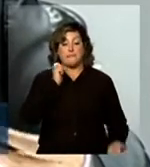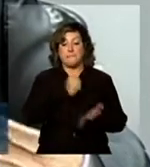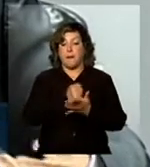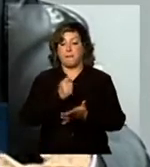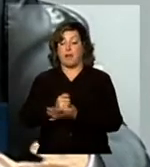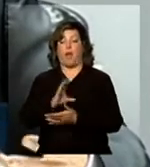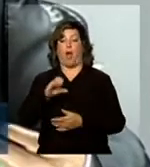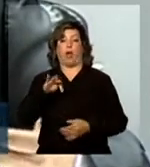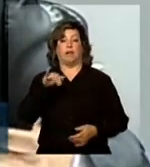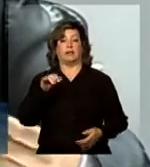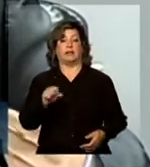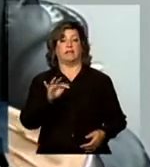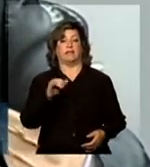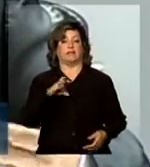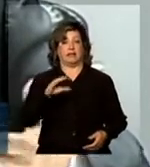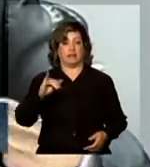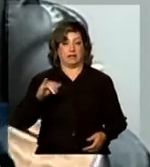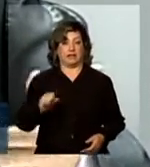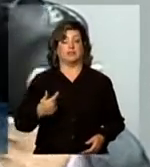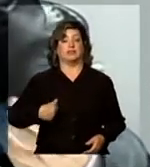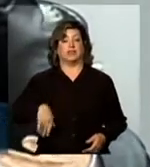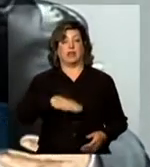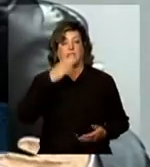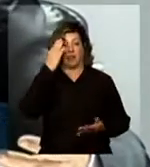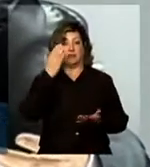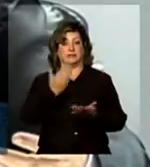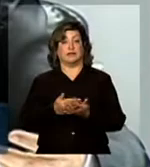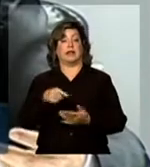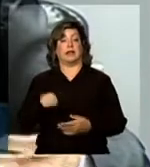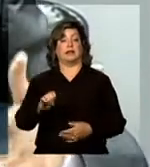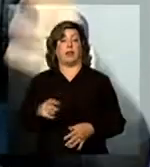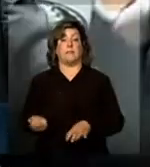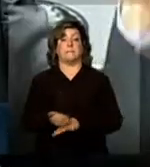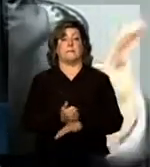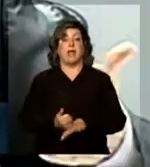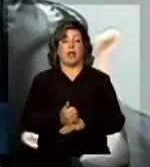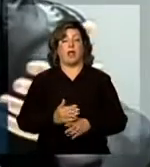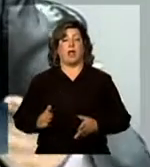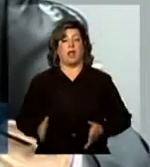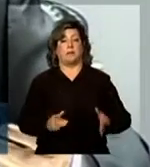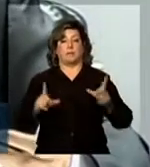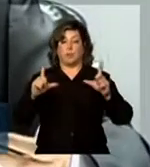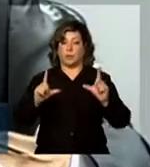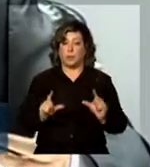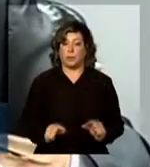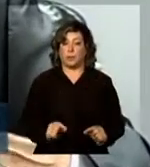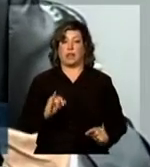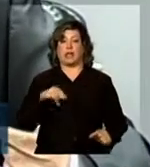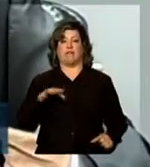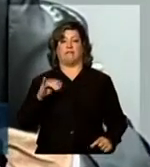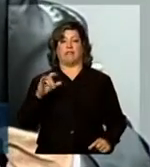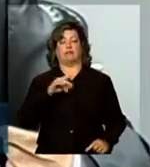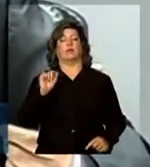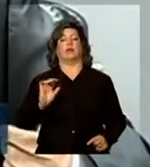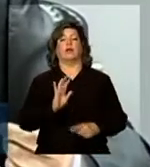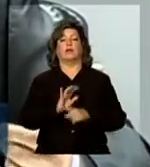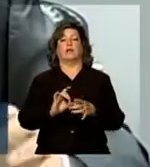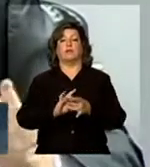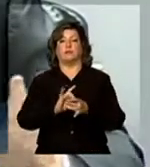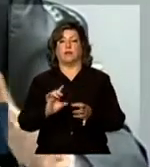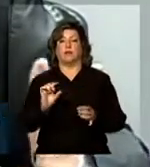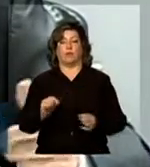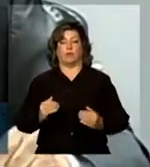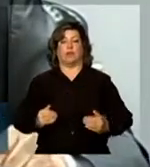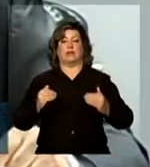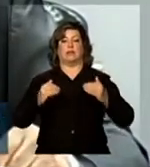contas fiscais, porque nós acreditamos que isto é o melhor caminho para reduzir a inflação e permitir o crescimento